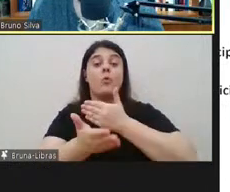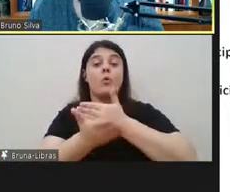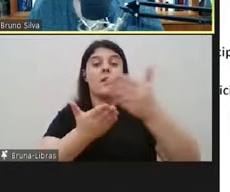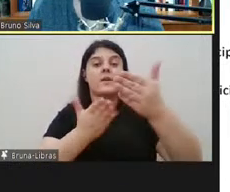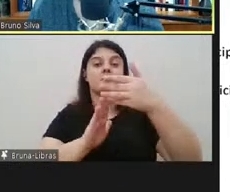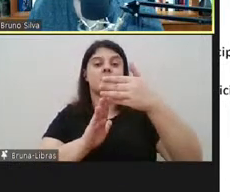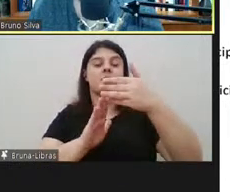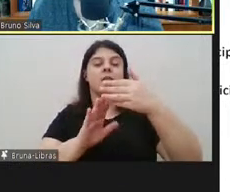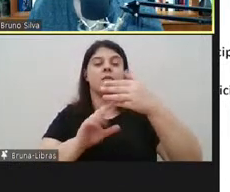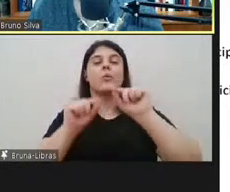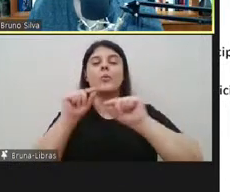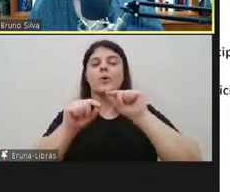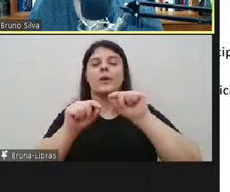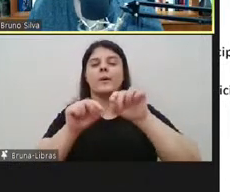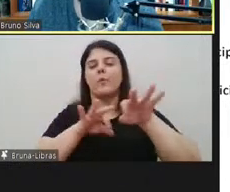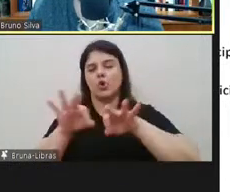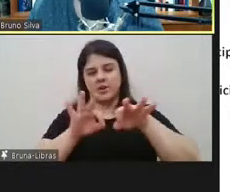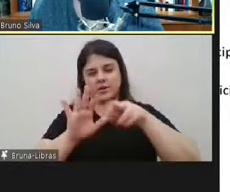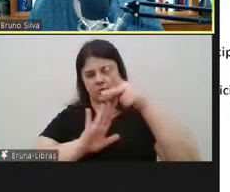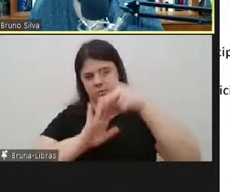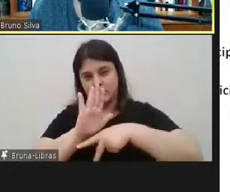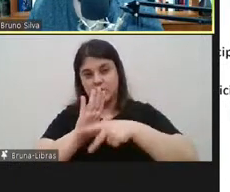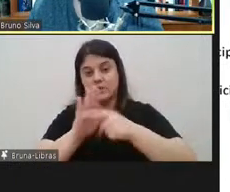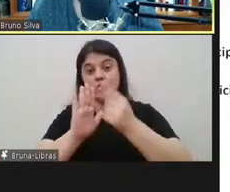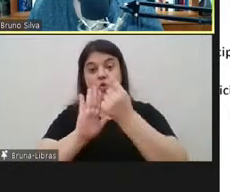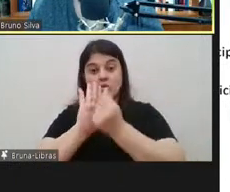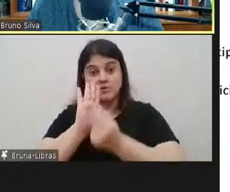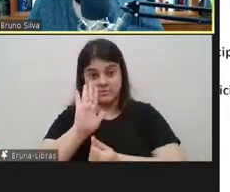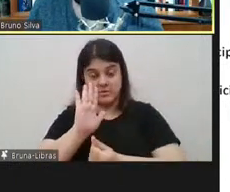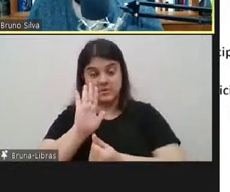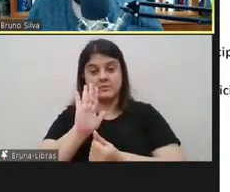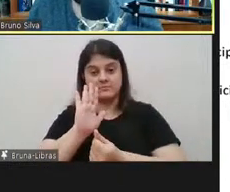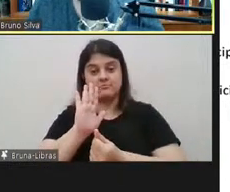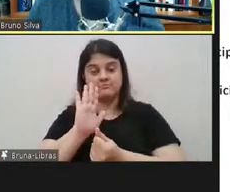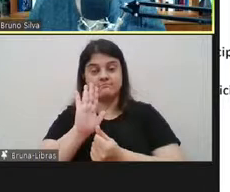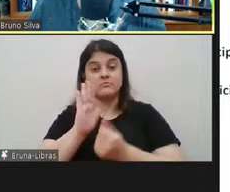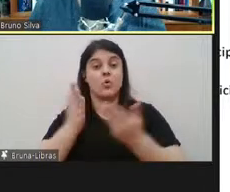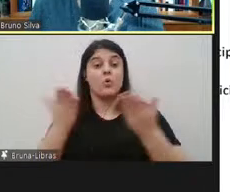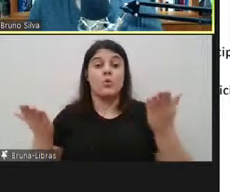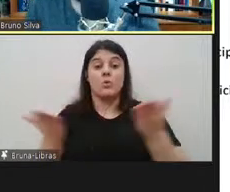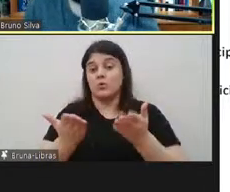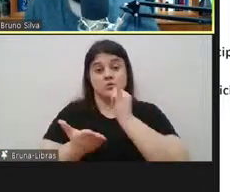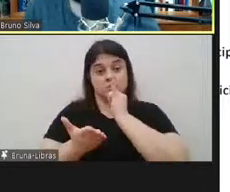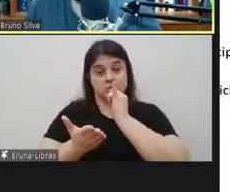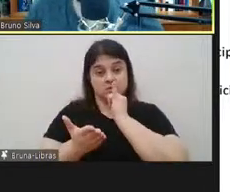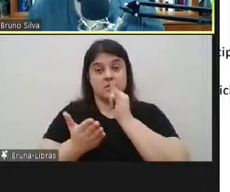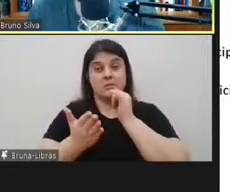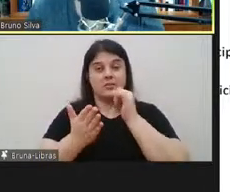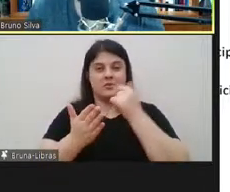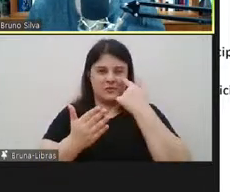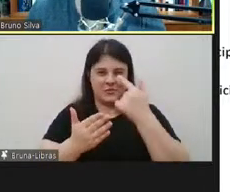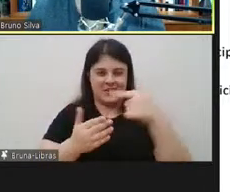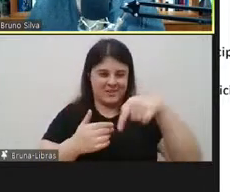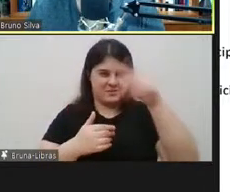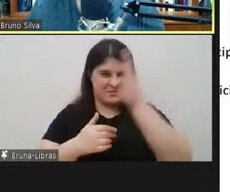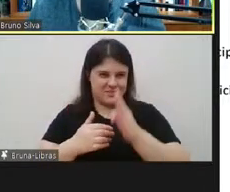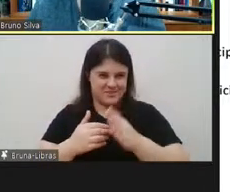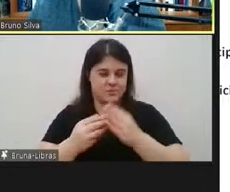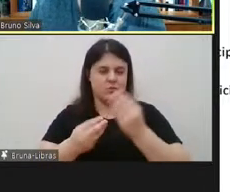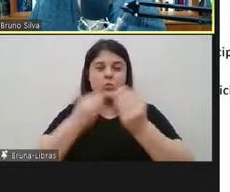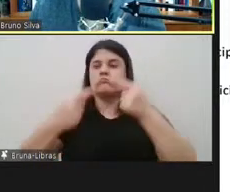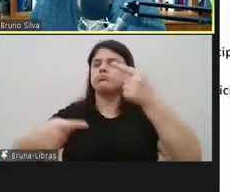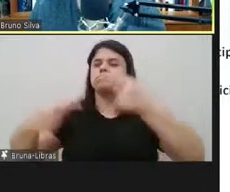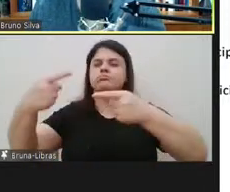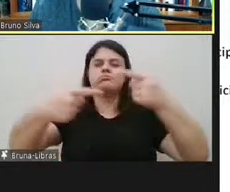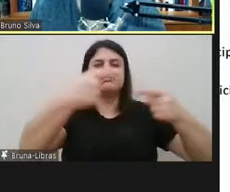projetos né o projeto vão pensar assim orçamentário né hoje por exemplo se nós acompanhamos a política no Brasil uma